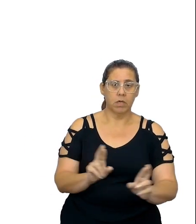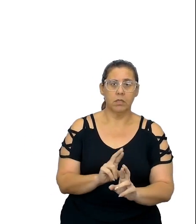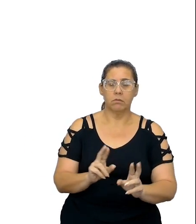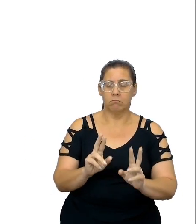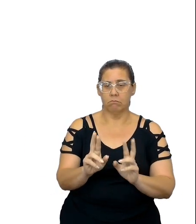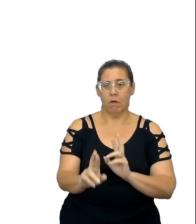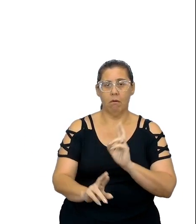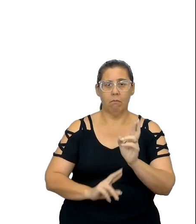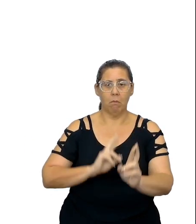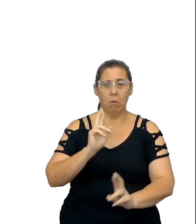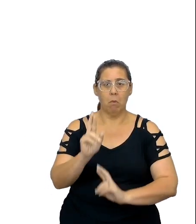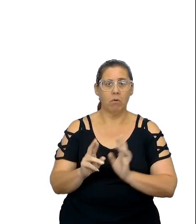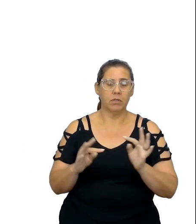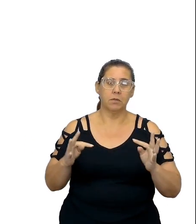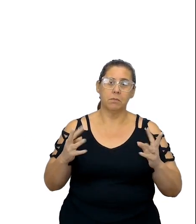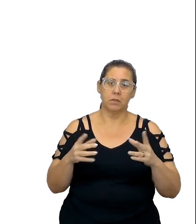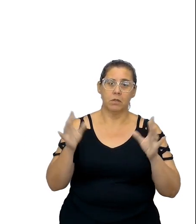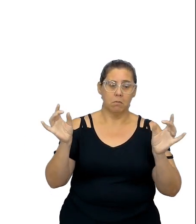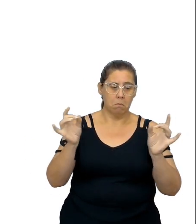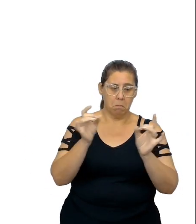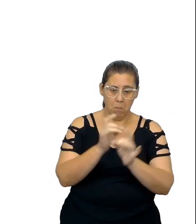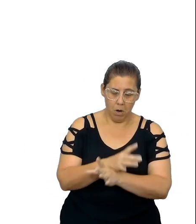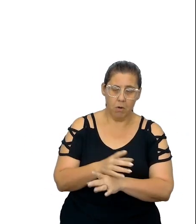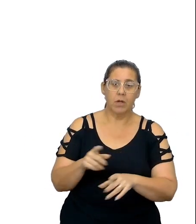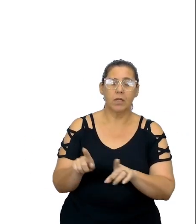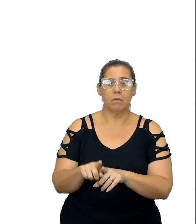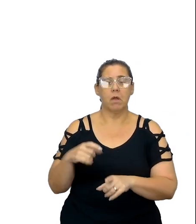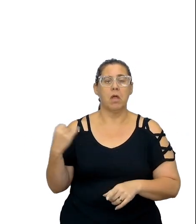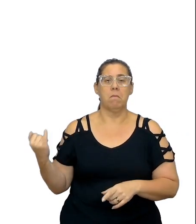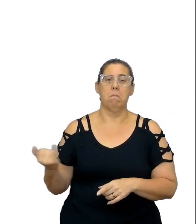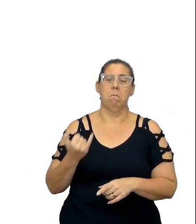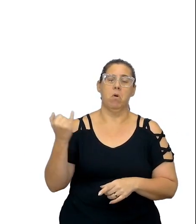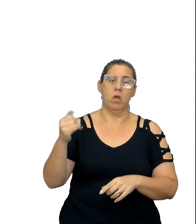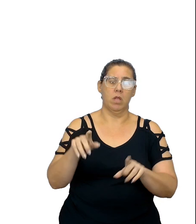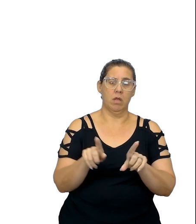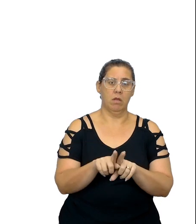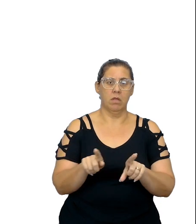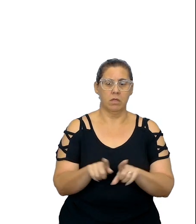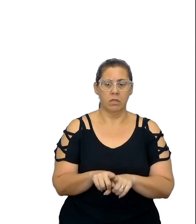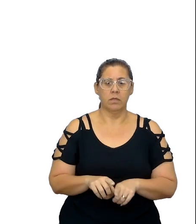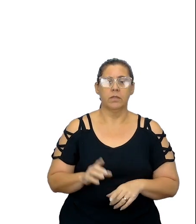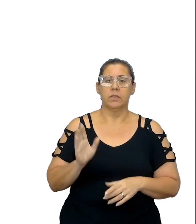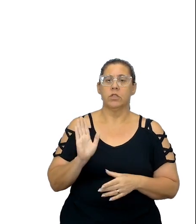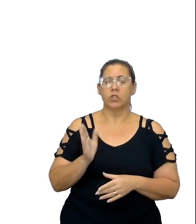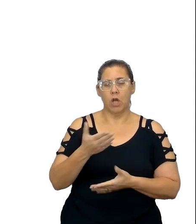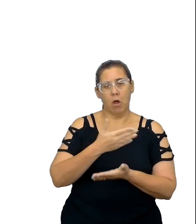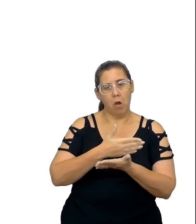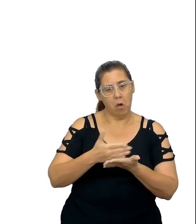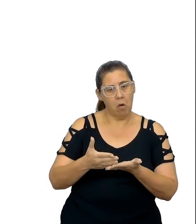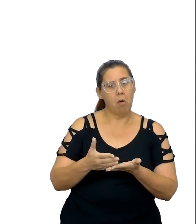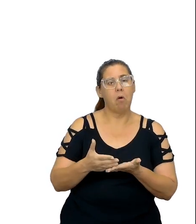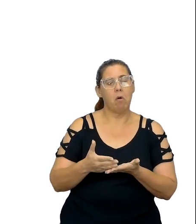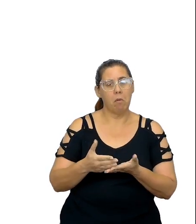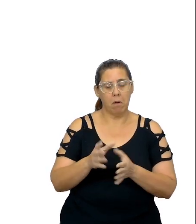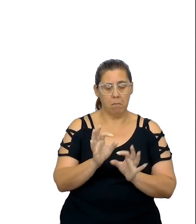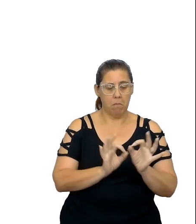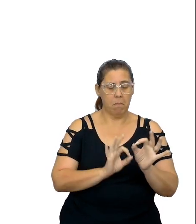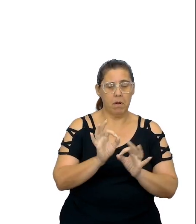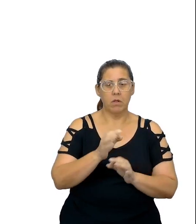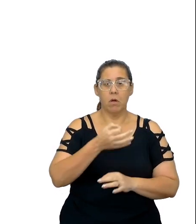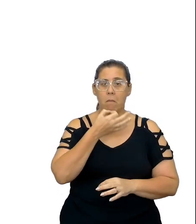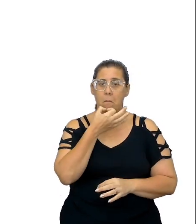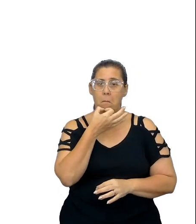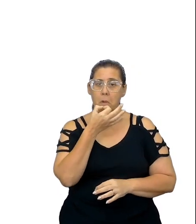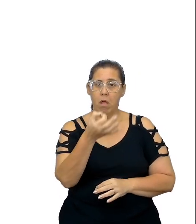né? Então, isso é um ponto importante também nesse momento, e aqui já começa o encaminhamento para a produção de um